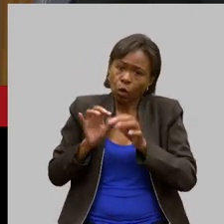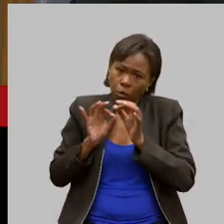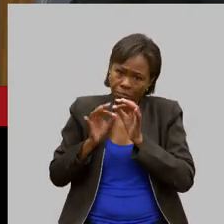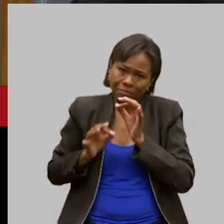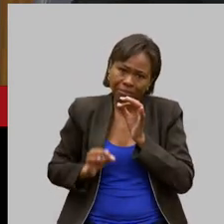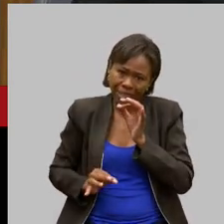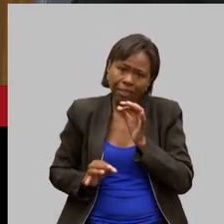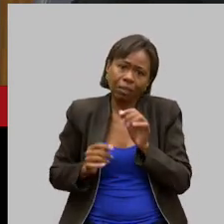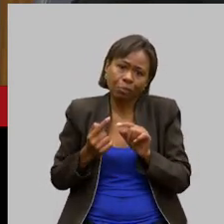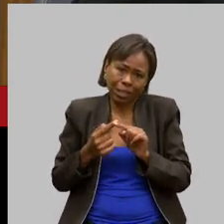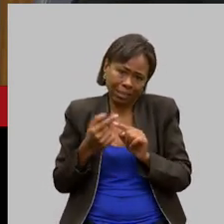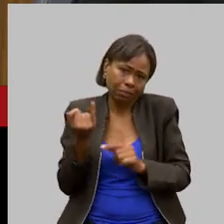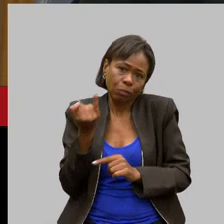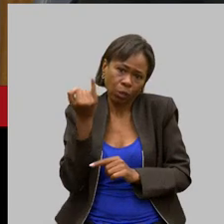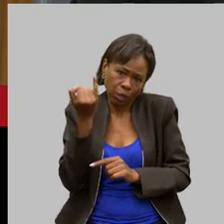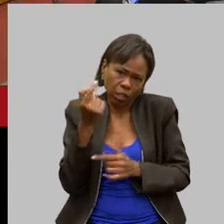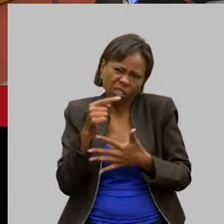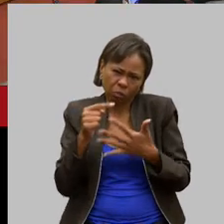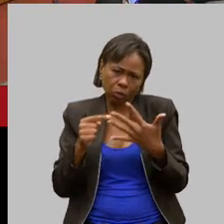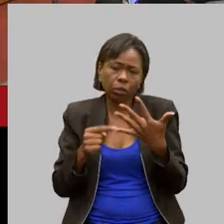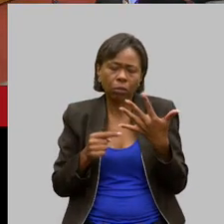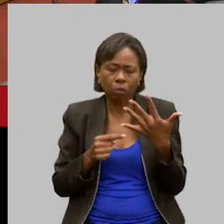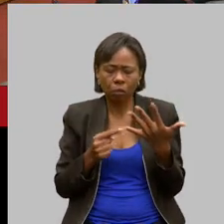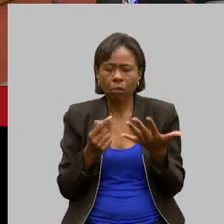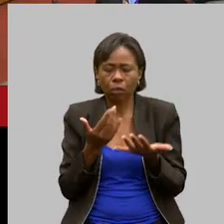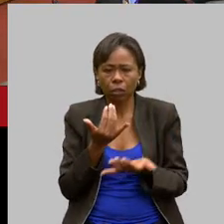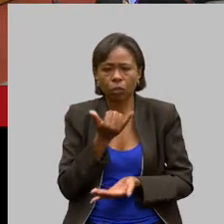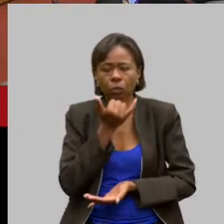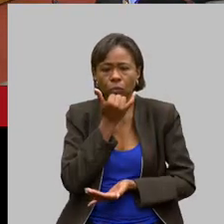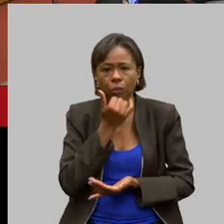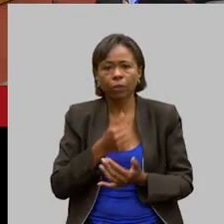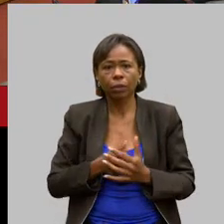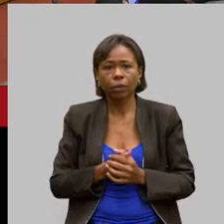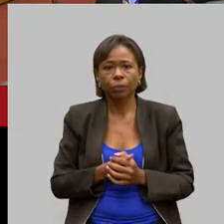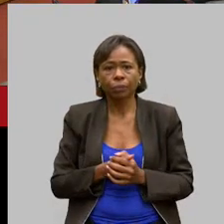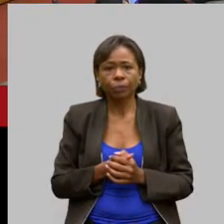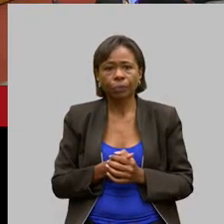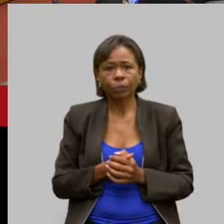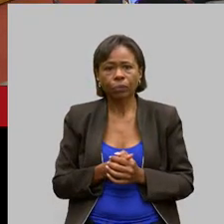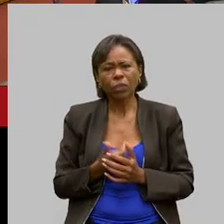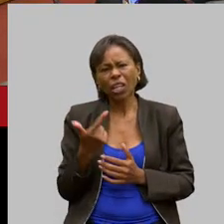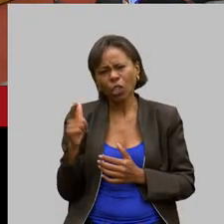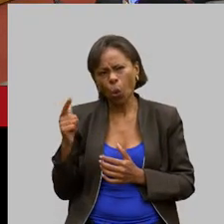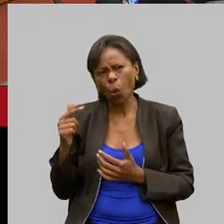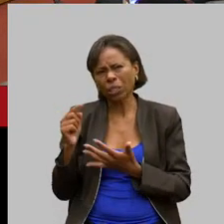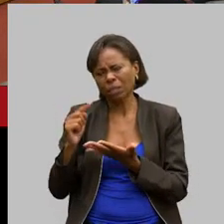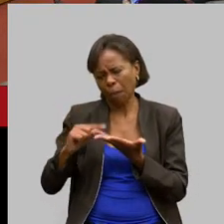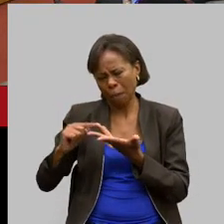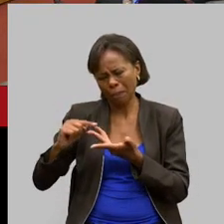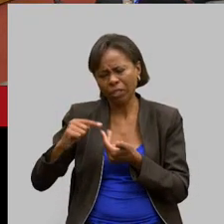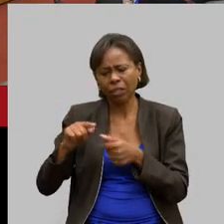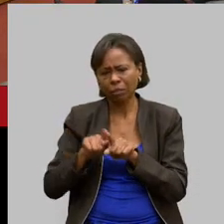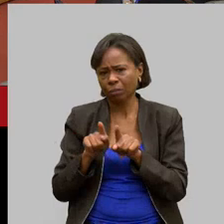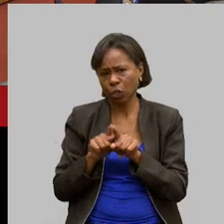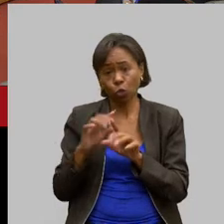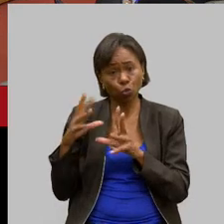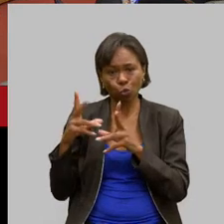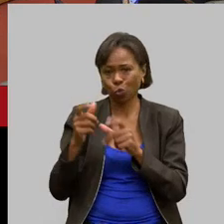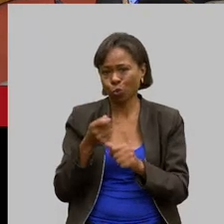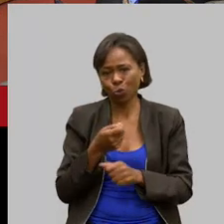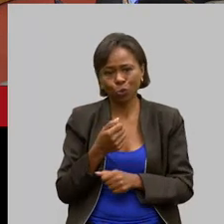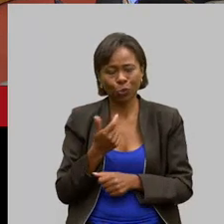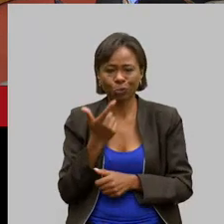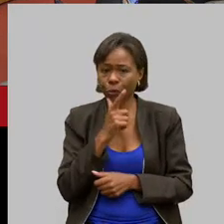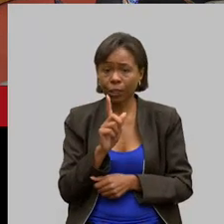relevante algumas coisas eu vim anotando algumas coisas durante a audiência sei que não vou conseguir abordar todas mas com o nosso